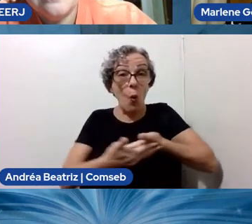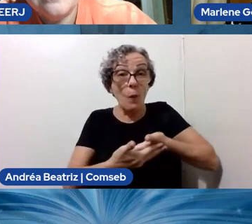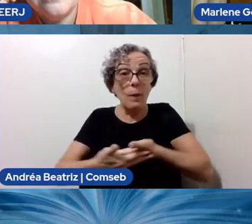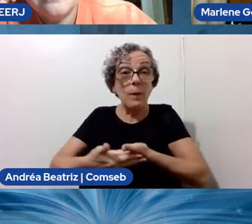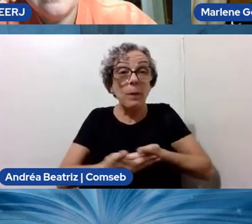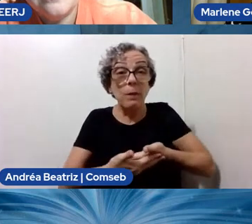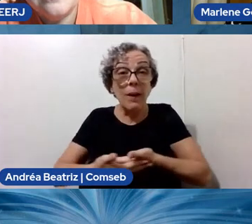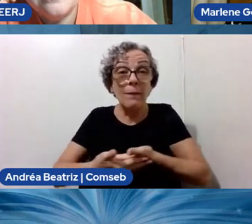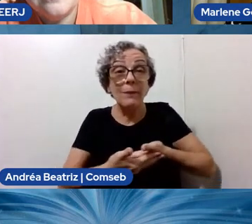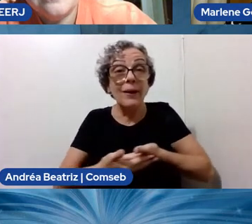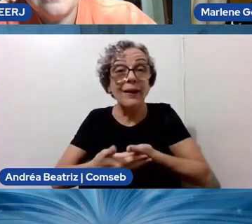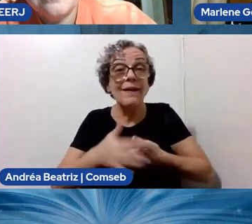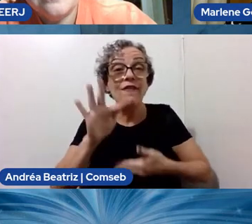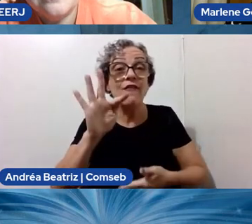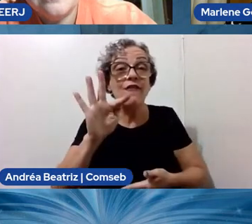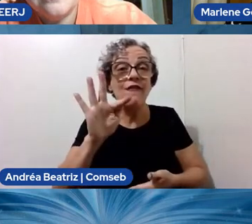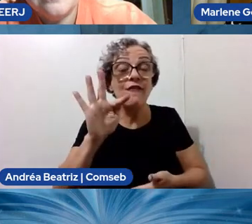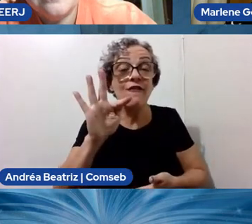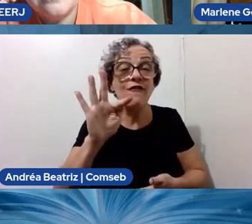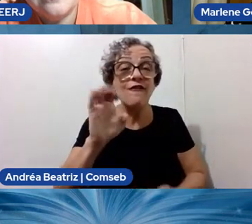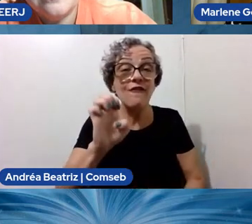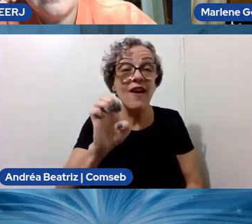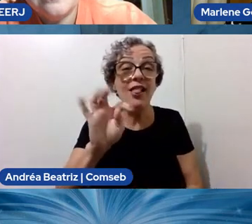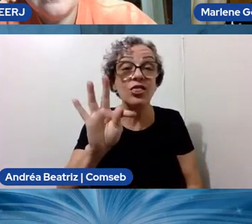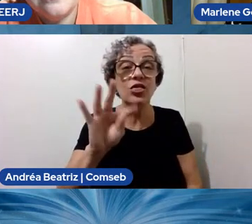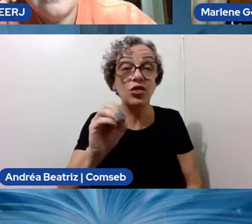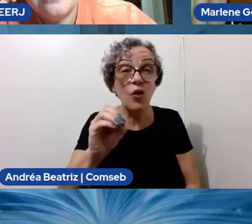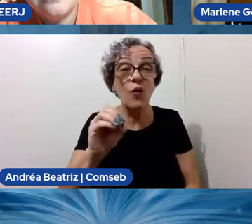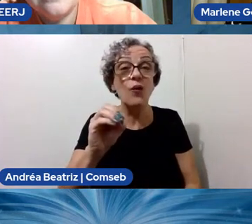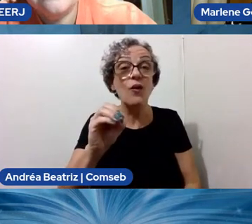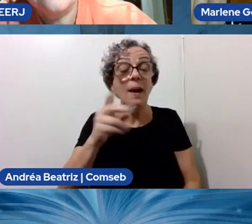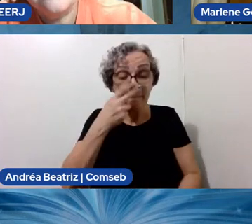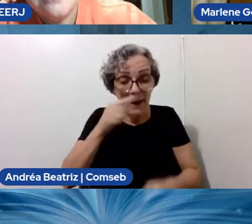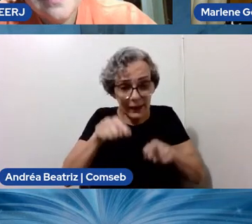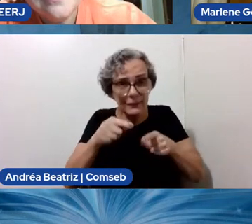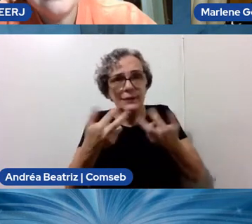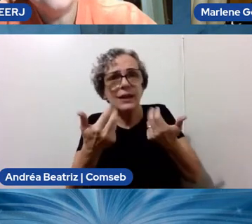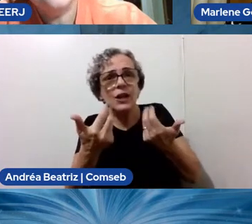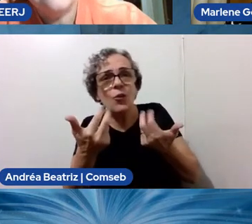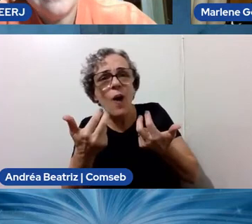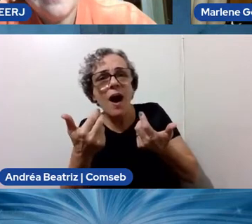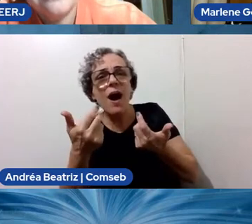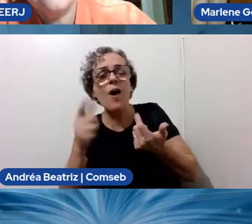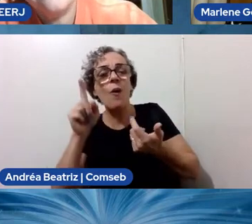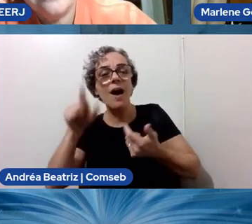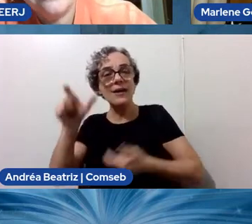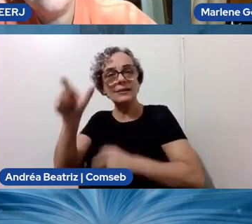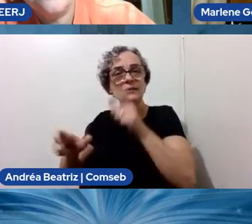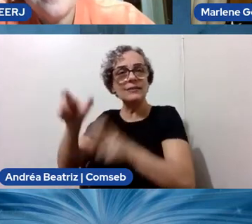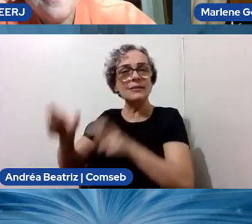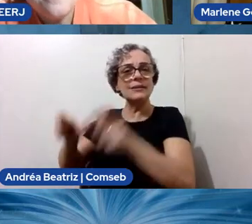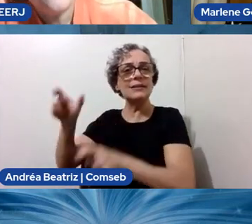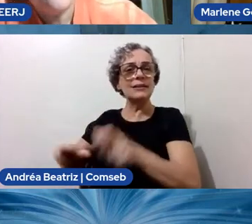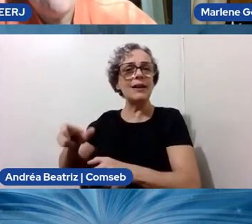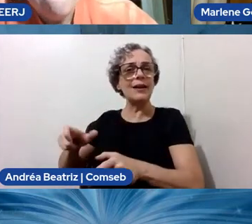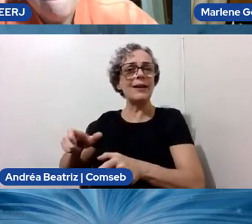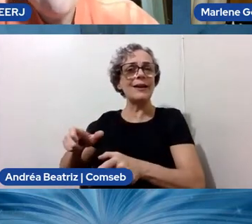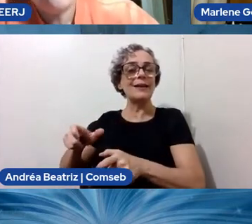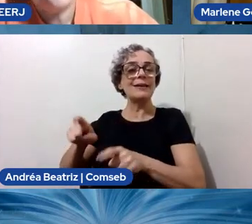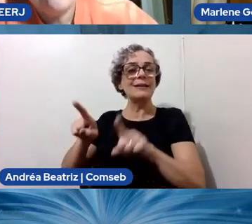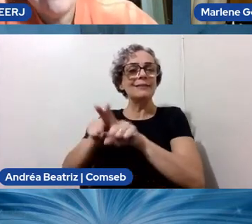em poucas semanas de vida, reproduz os seres inferiores, né? Dos peixes, dos mamíferos,